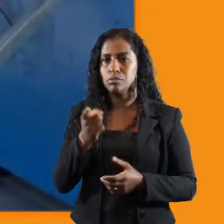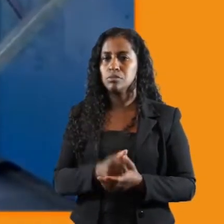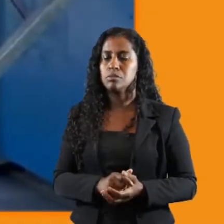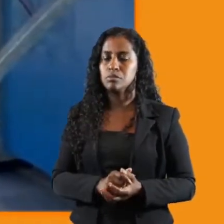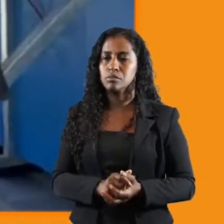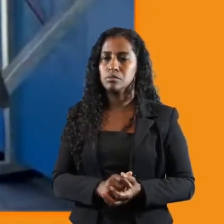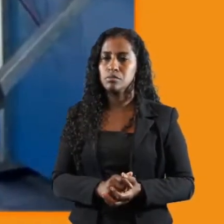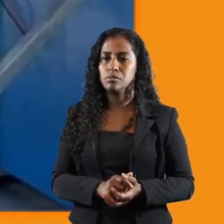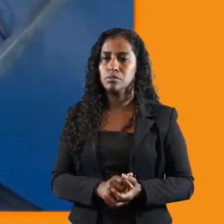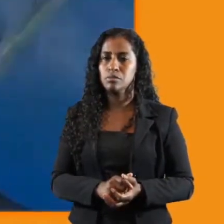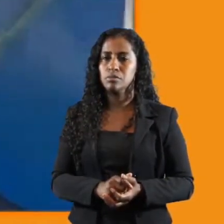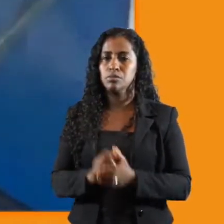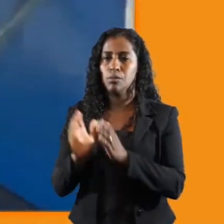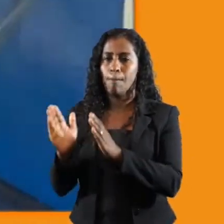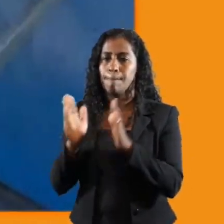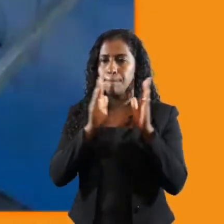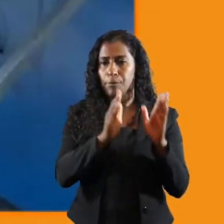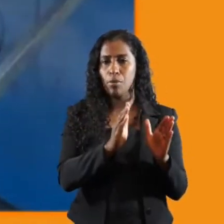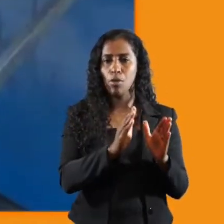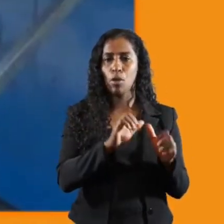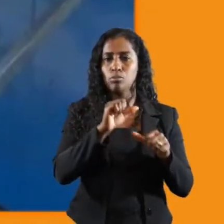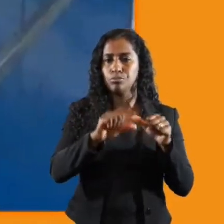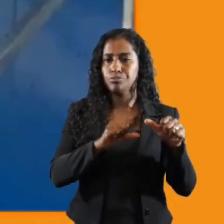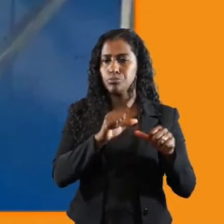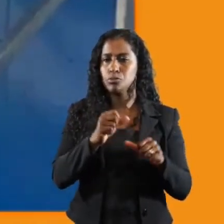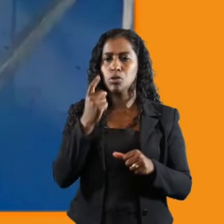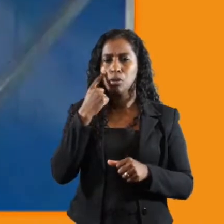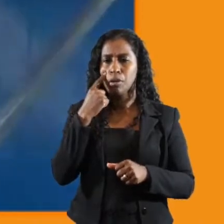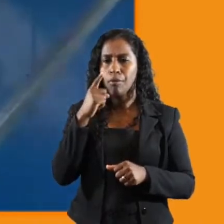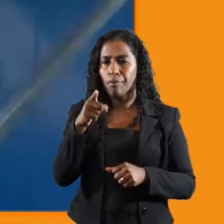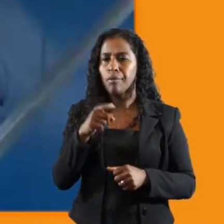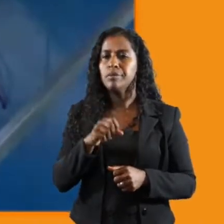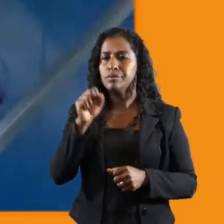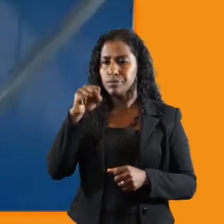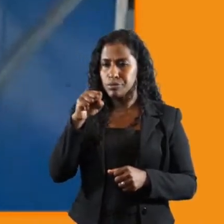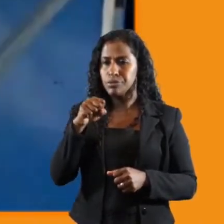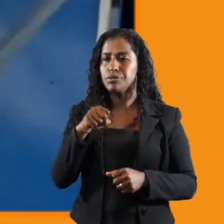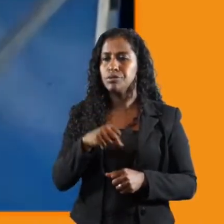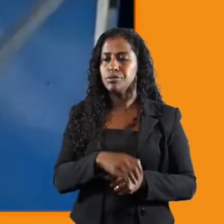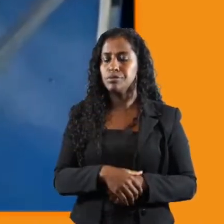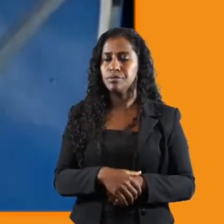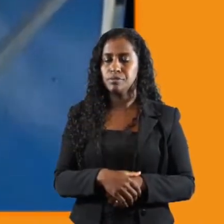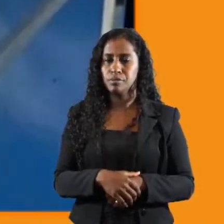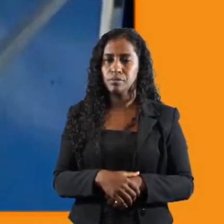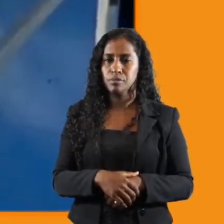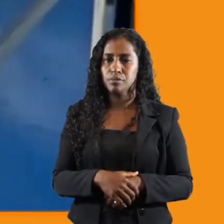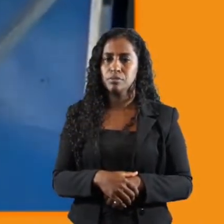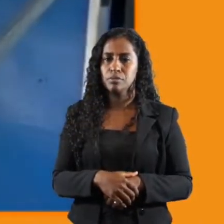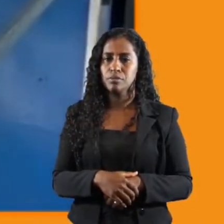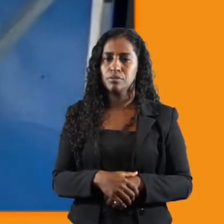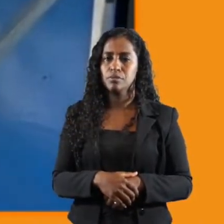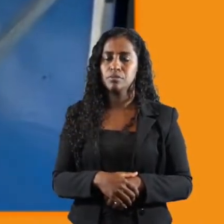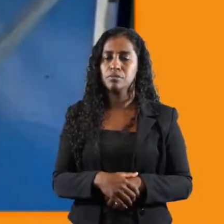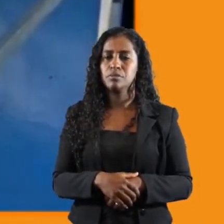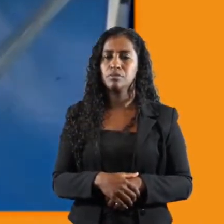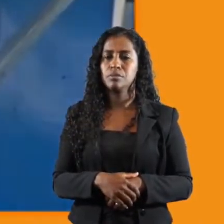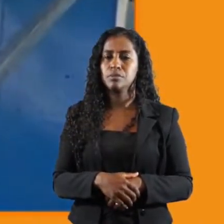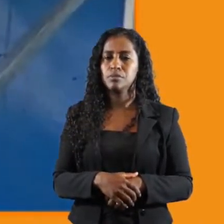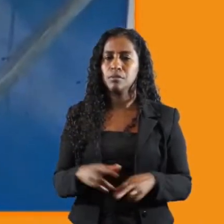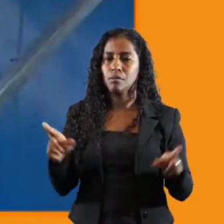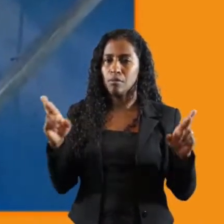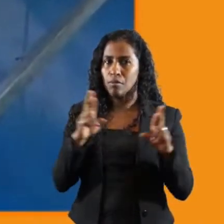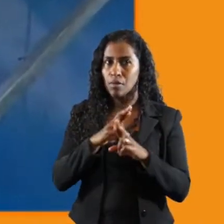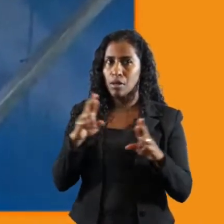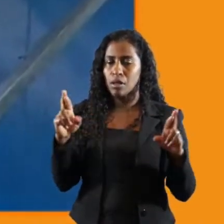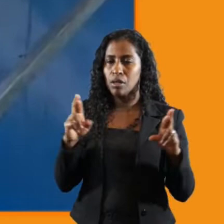aí. Consegue enxergar aí, Potter, os módulos? Já tá rolando. Show de bola. Então, na relação dos módulos,